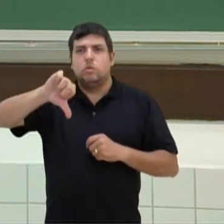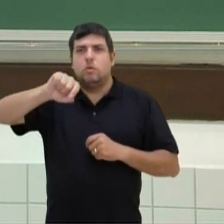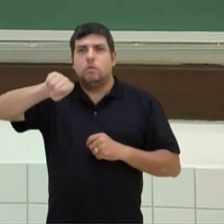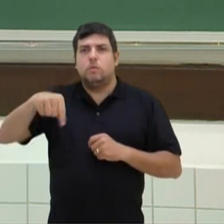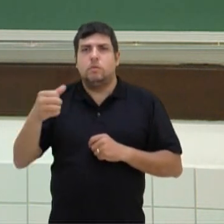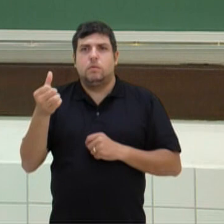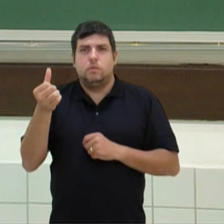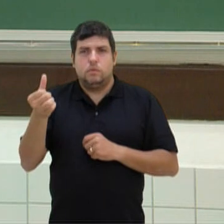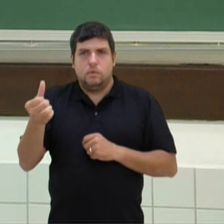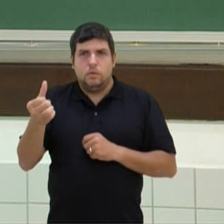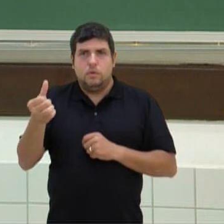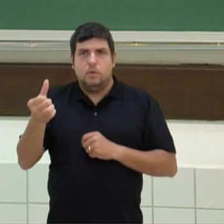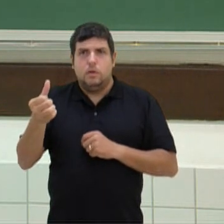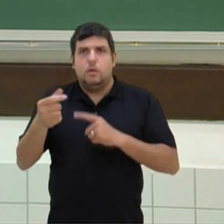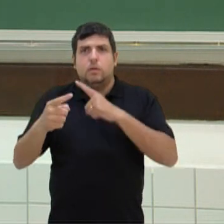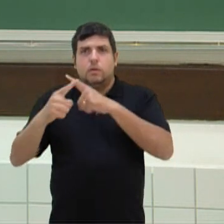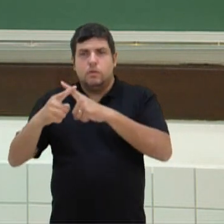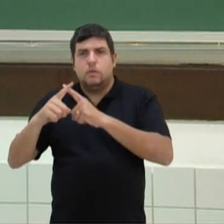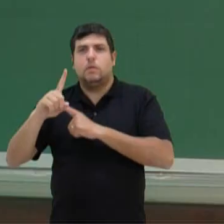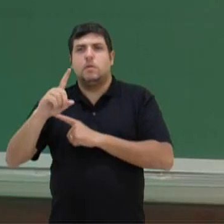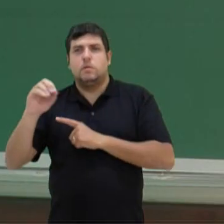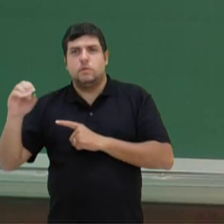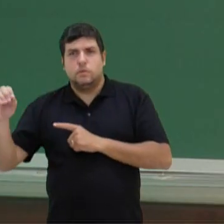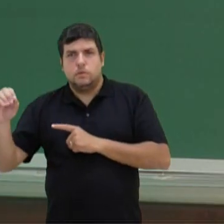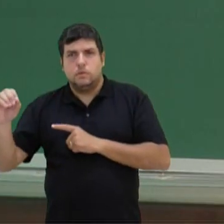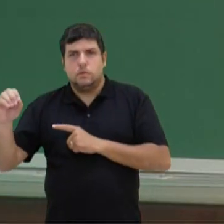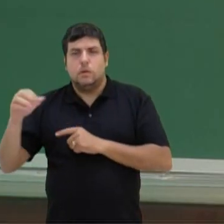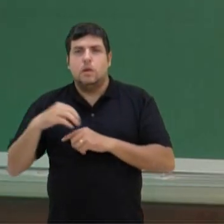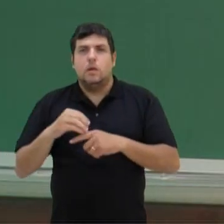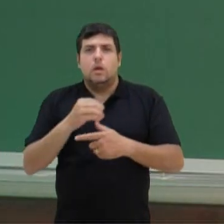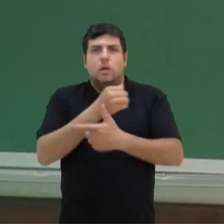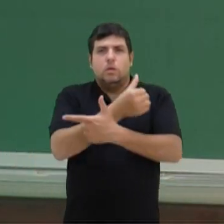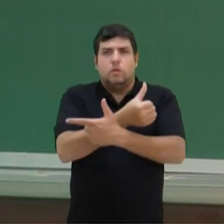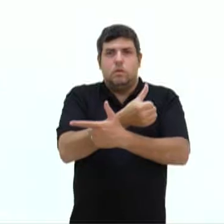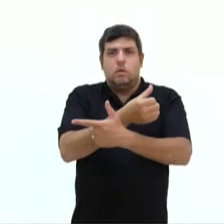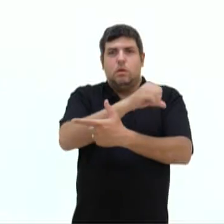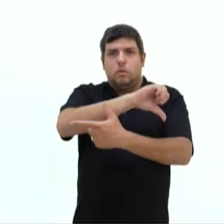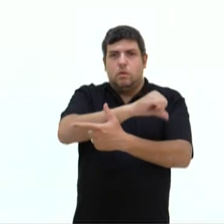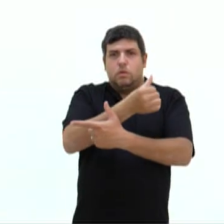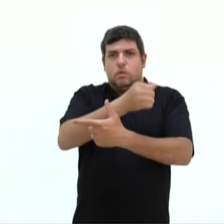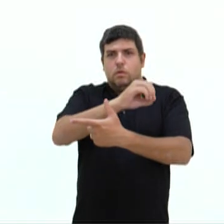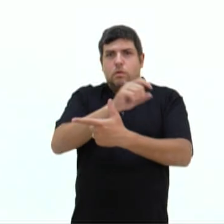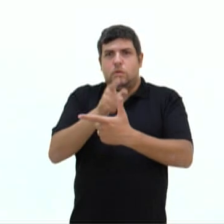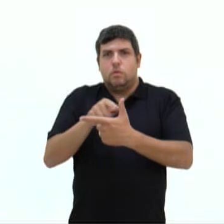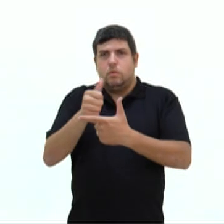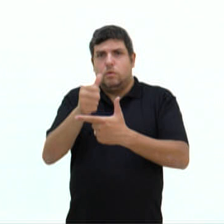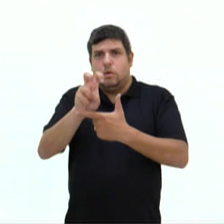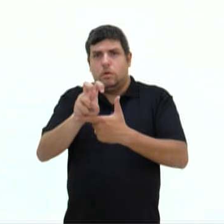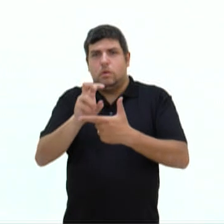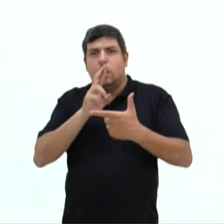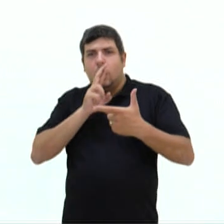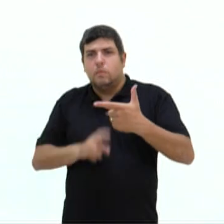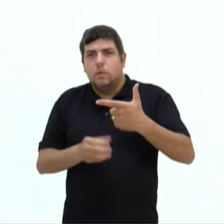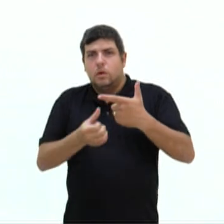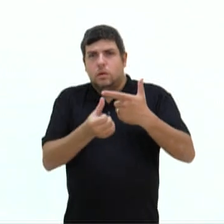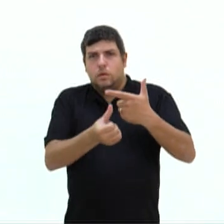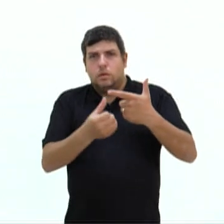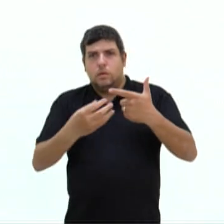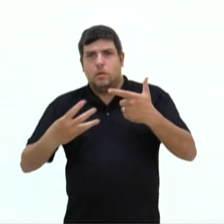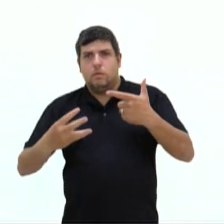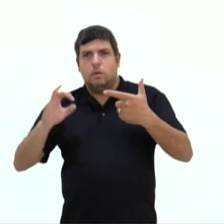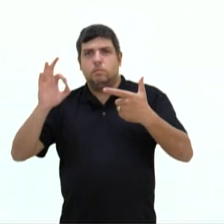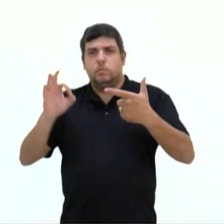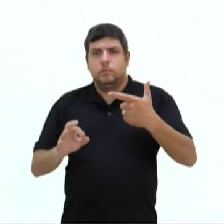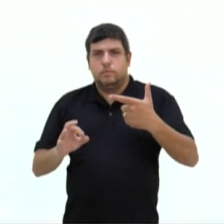igual a 9,6 vezes 100, 960 dividido por 15 vai dar 64%. Então, essa